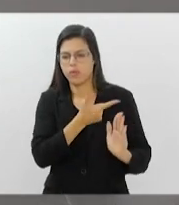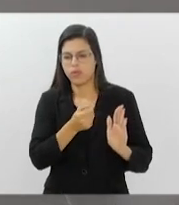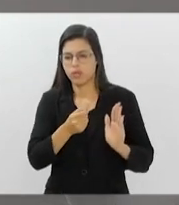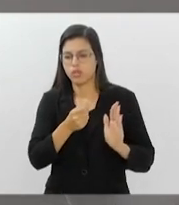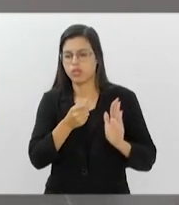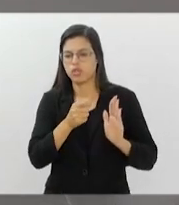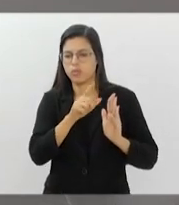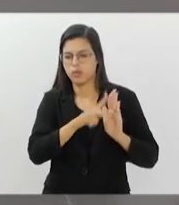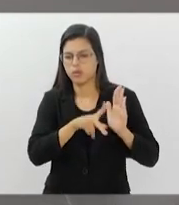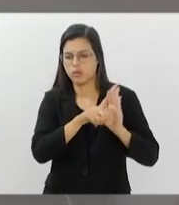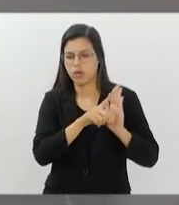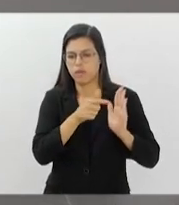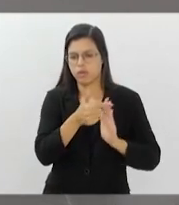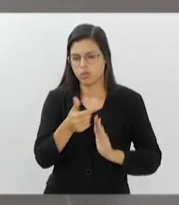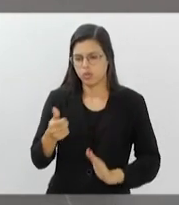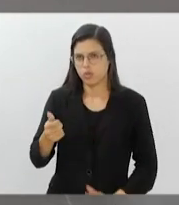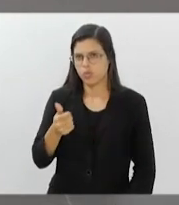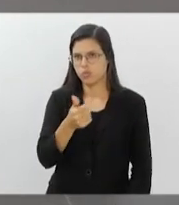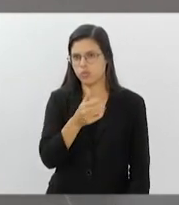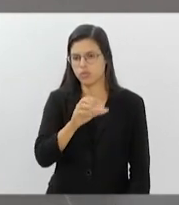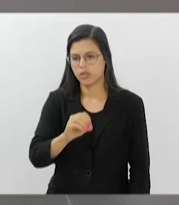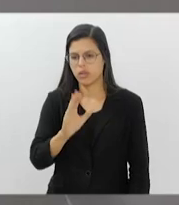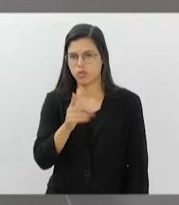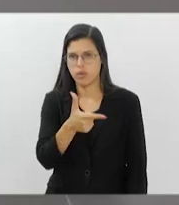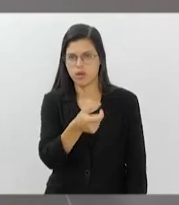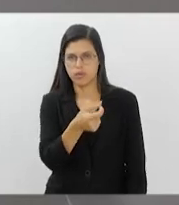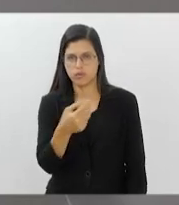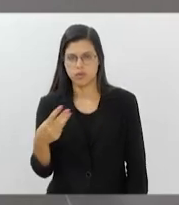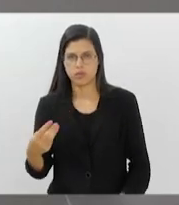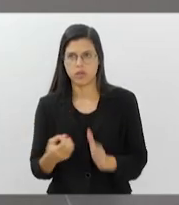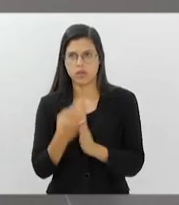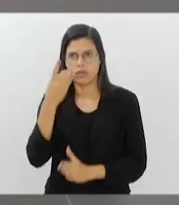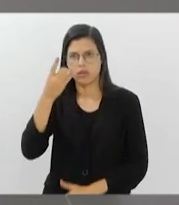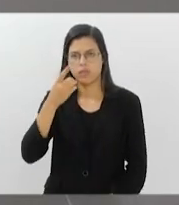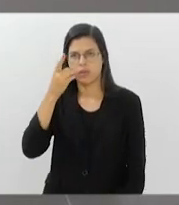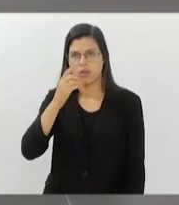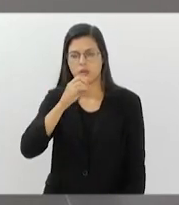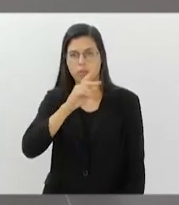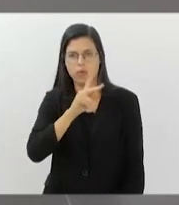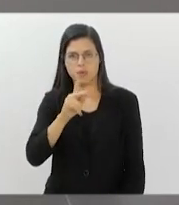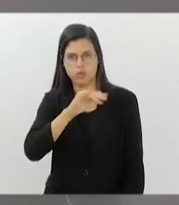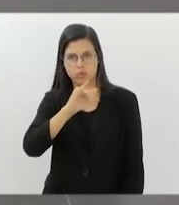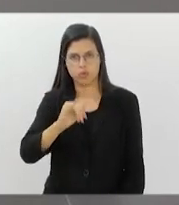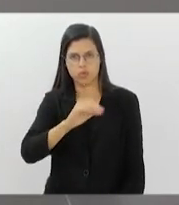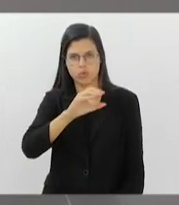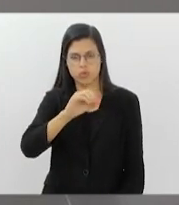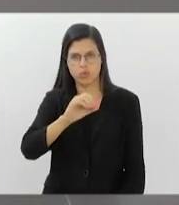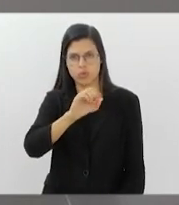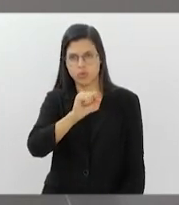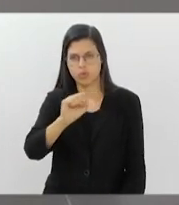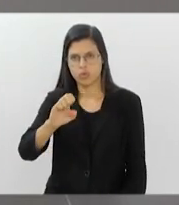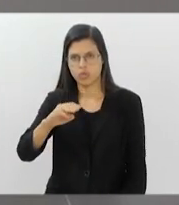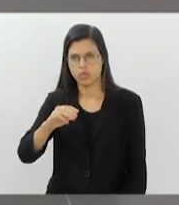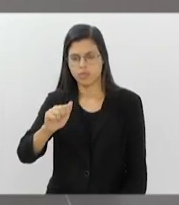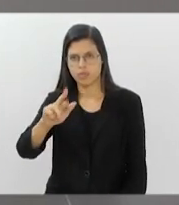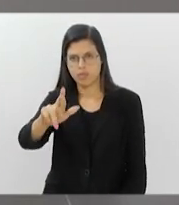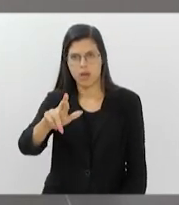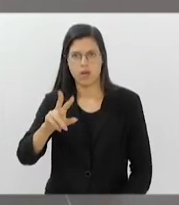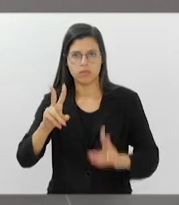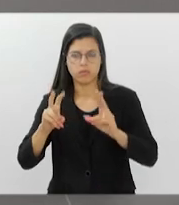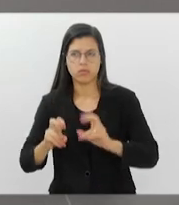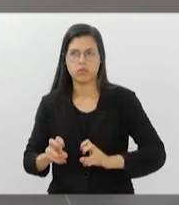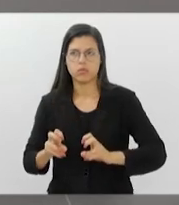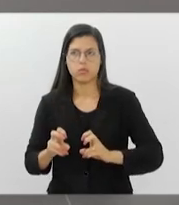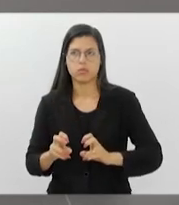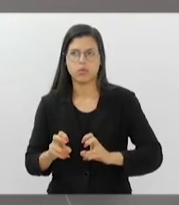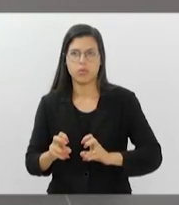de lei 2110 de 23, de autoria do deputado professor Josemar, que dispõe sobre a dispensa de